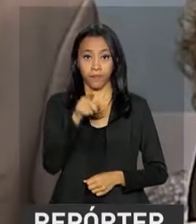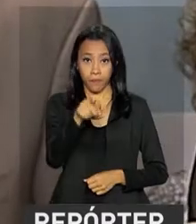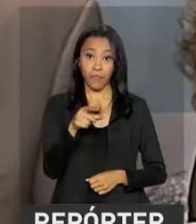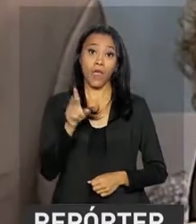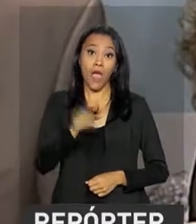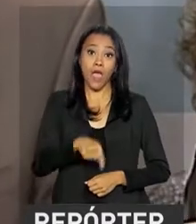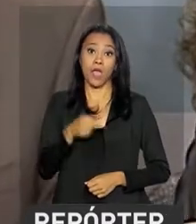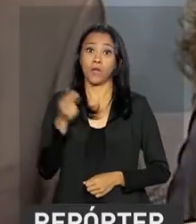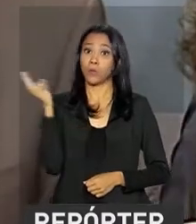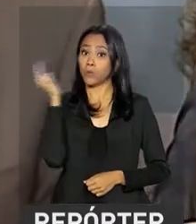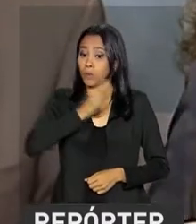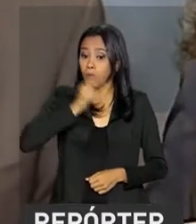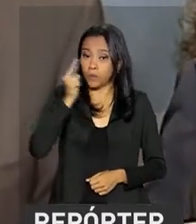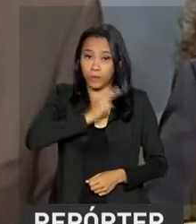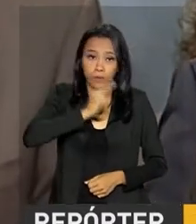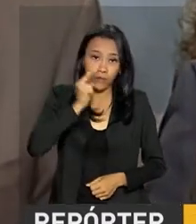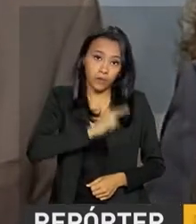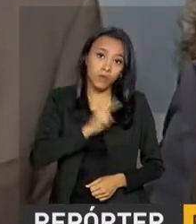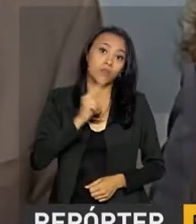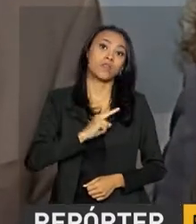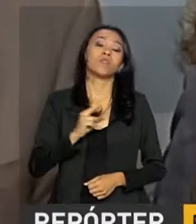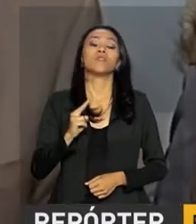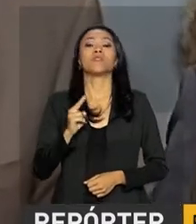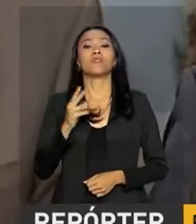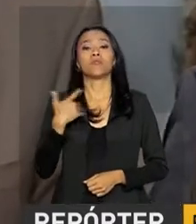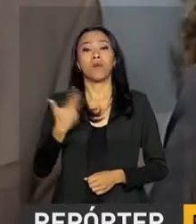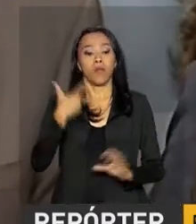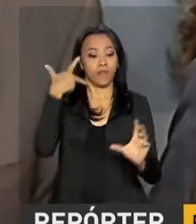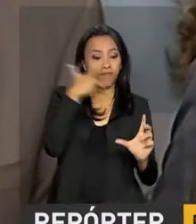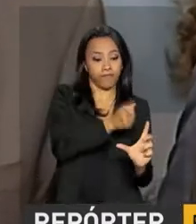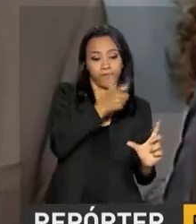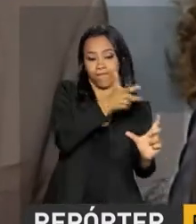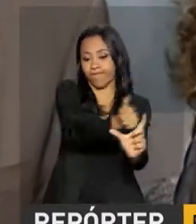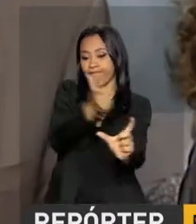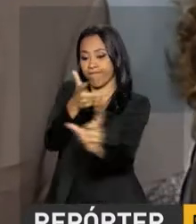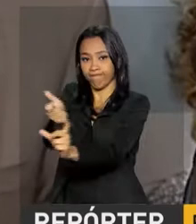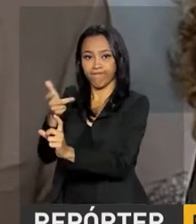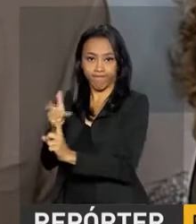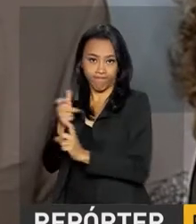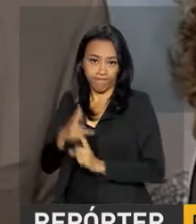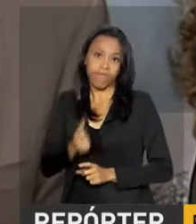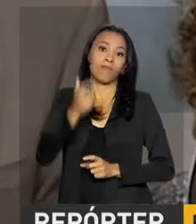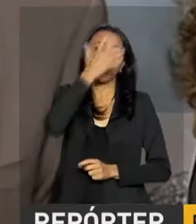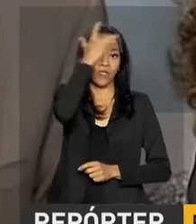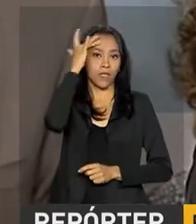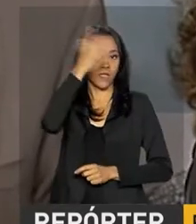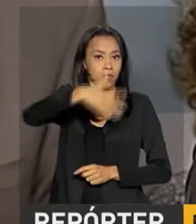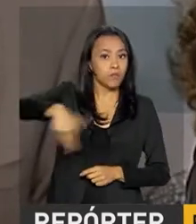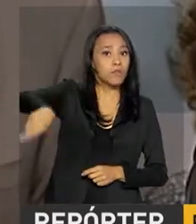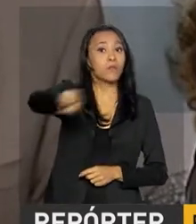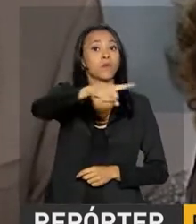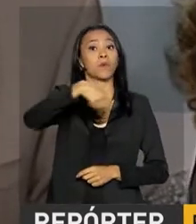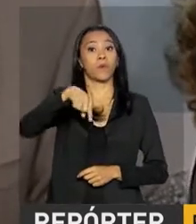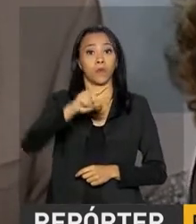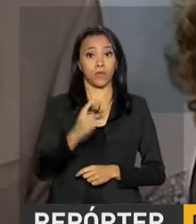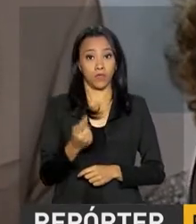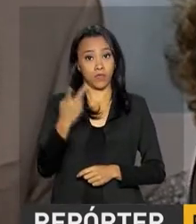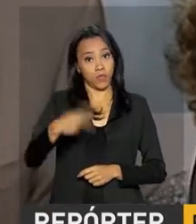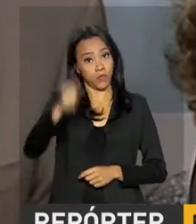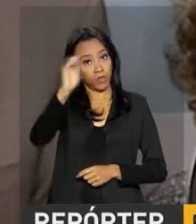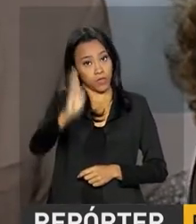é uma medida que visa dar cobertura vacinal a população brasileira